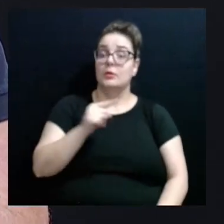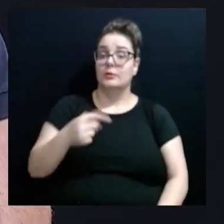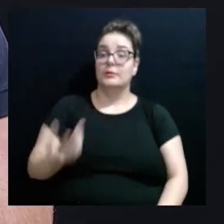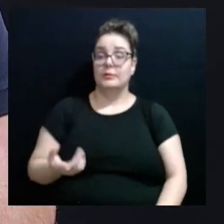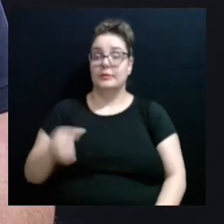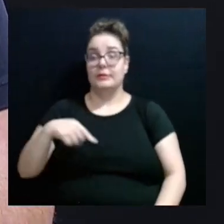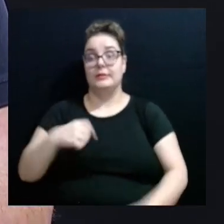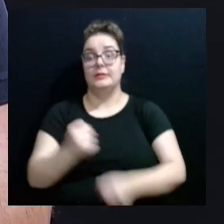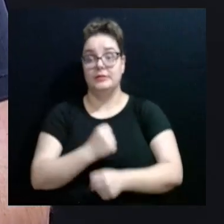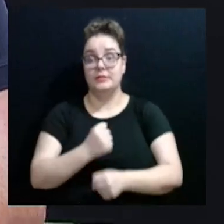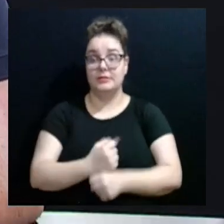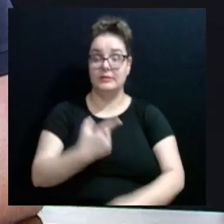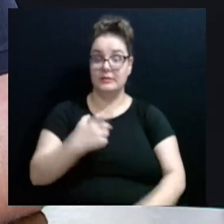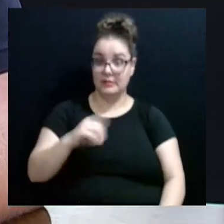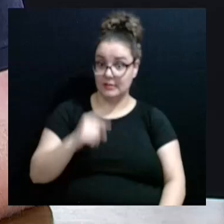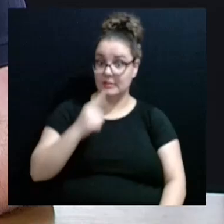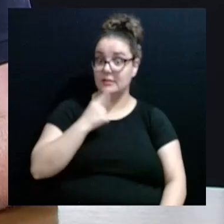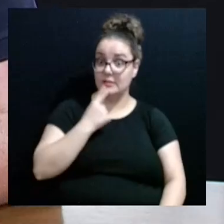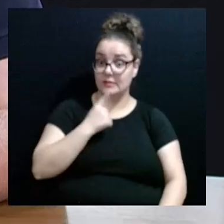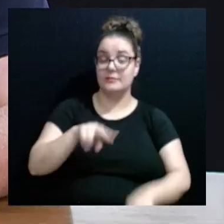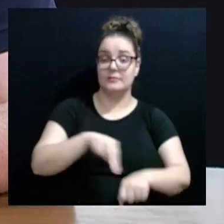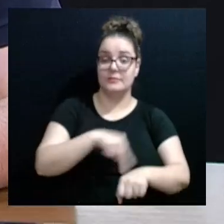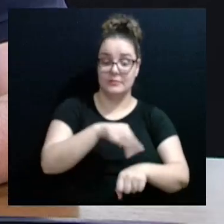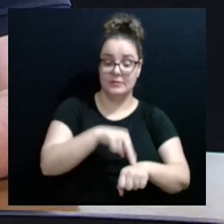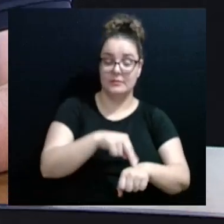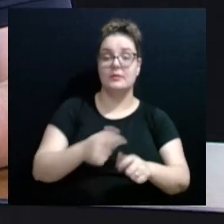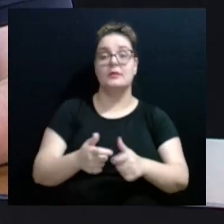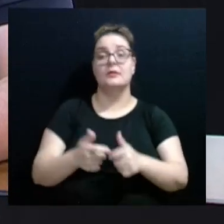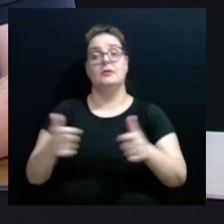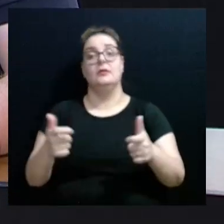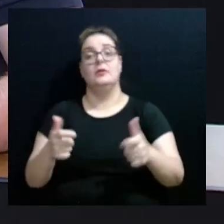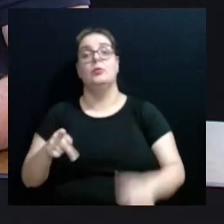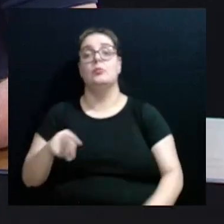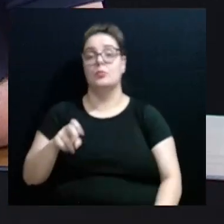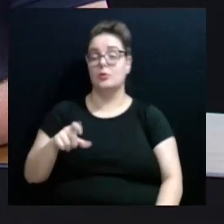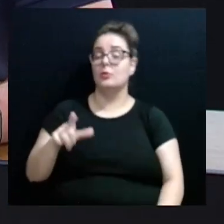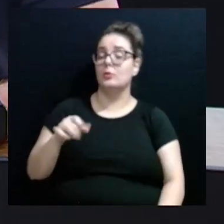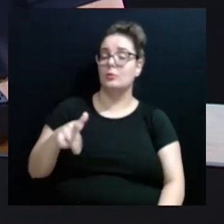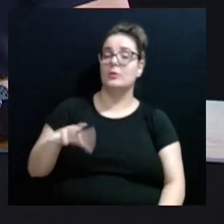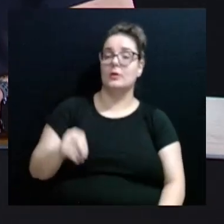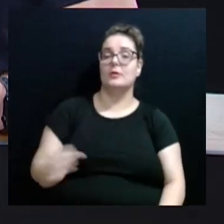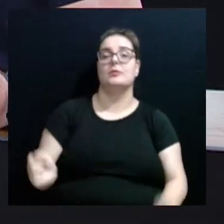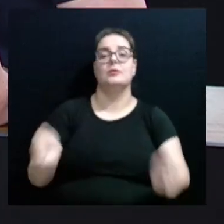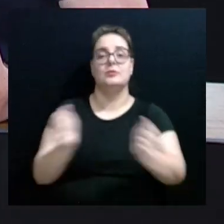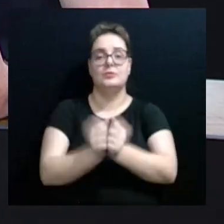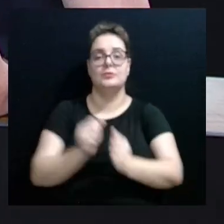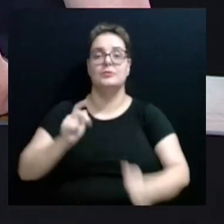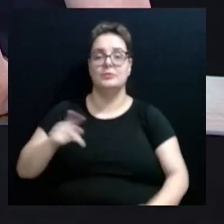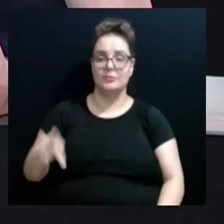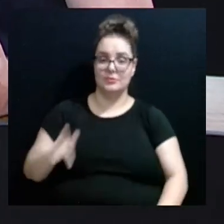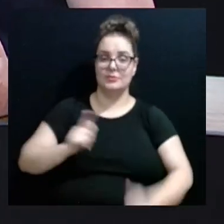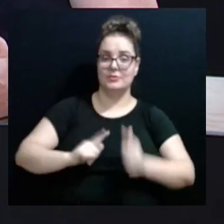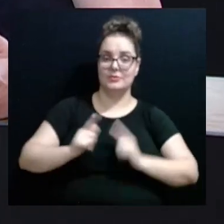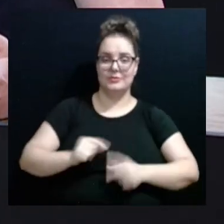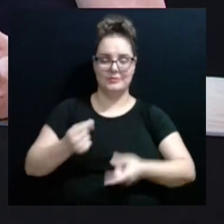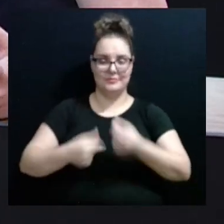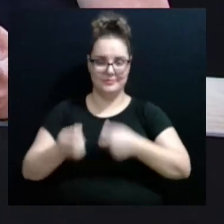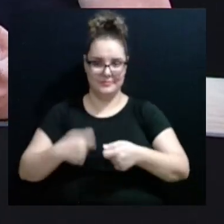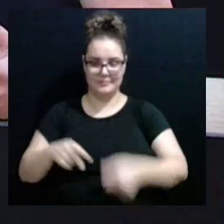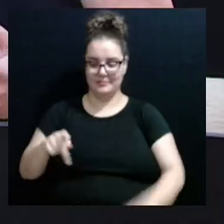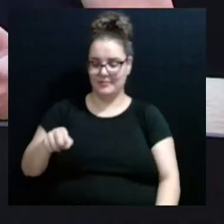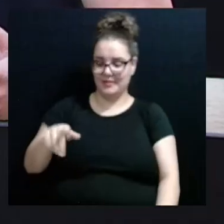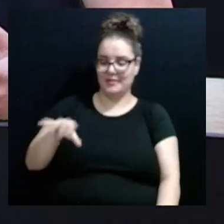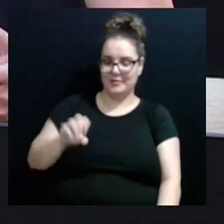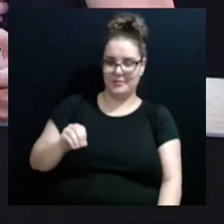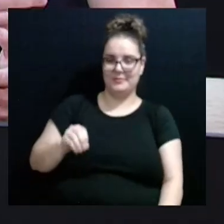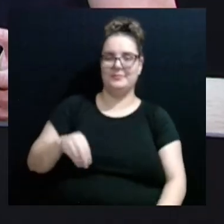feriados nacionais, sendo a maioria prolongados. Por isso eu estou aqui com o professor de Gestão e Negócios, Pedro Manuel, que vai trazer dicas